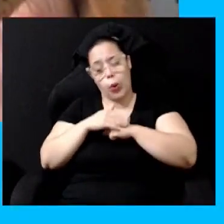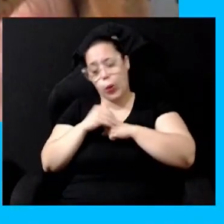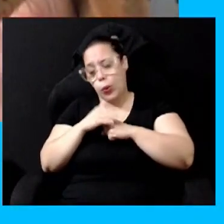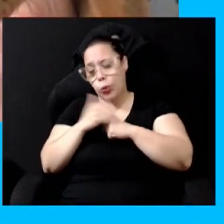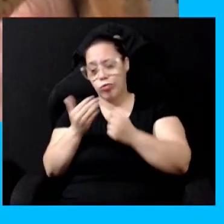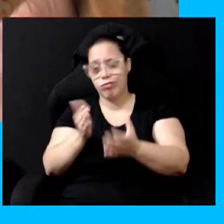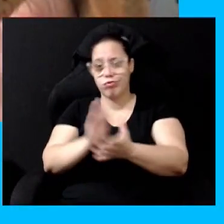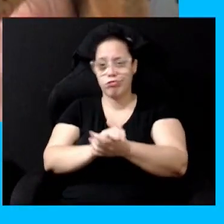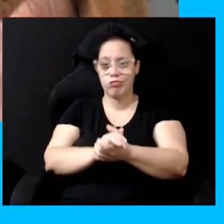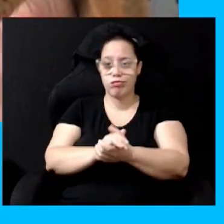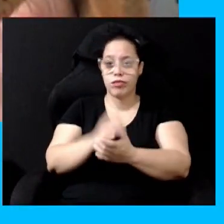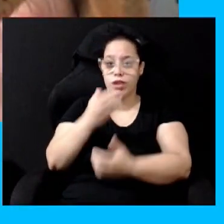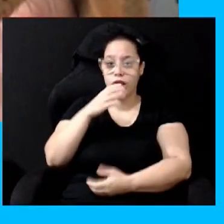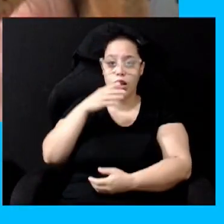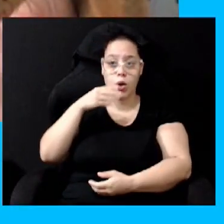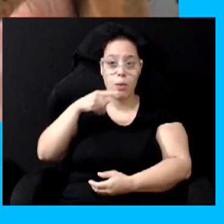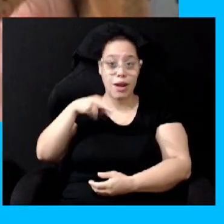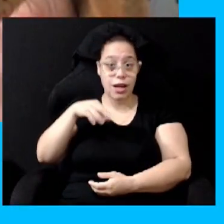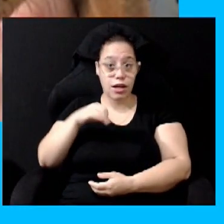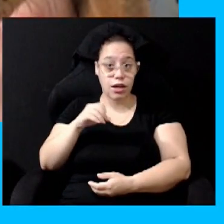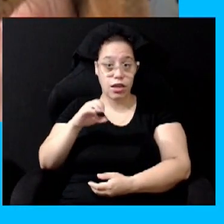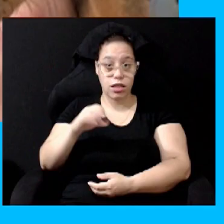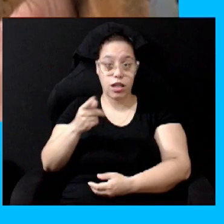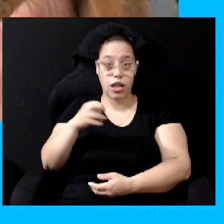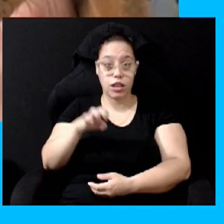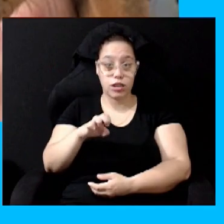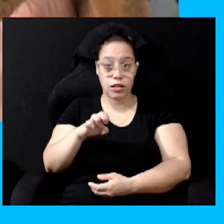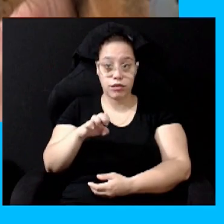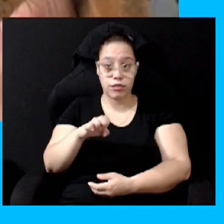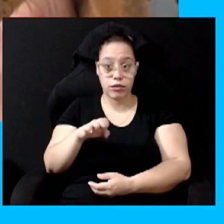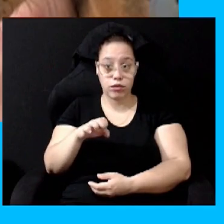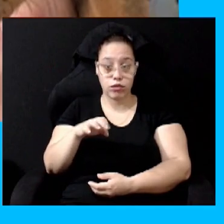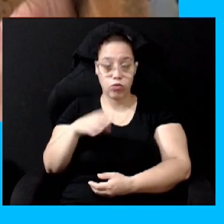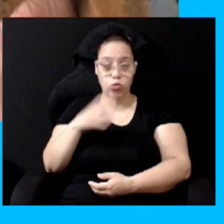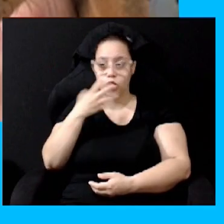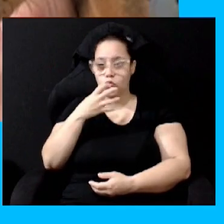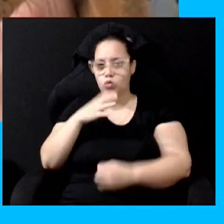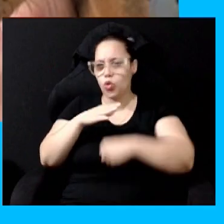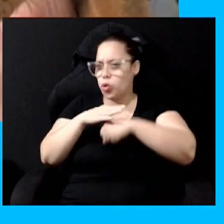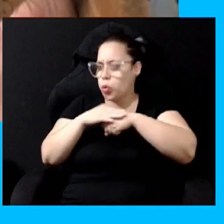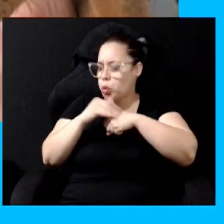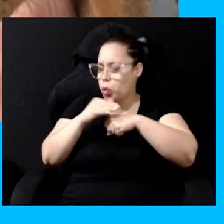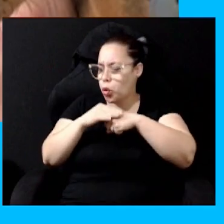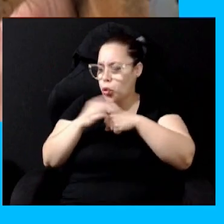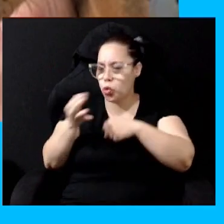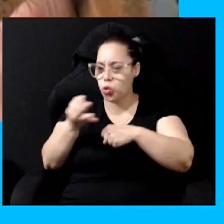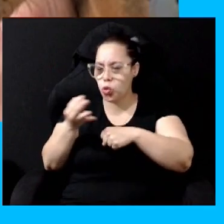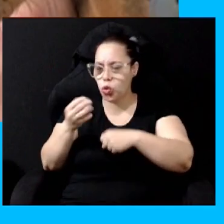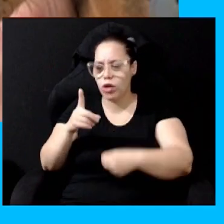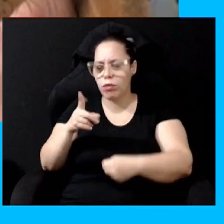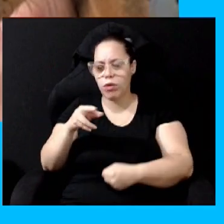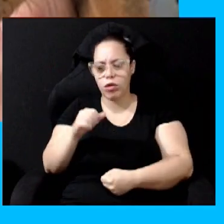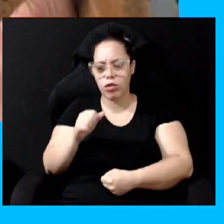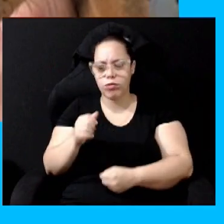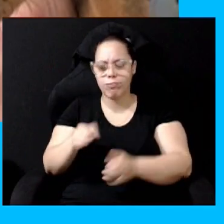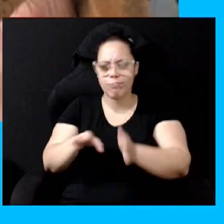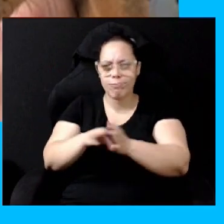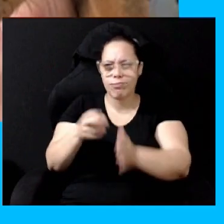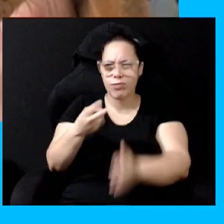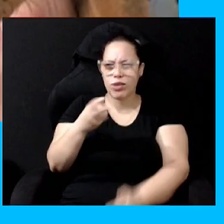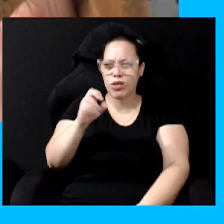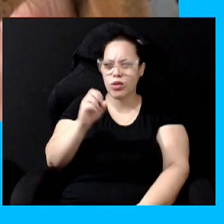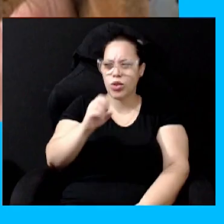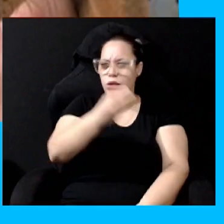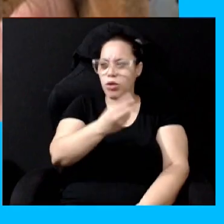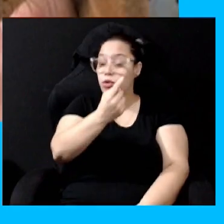caramelo mesclado é o Charge, um cãozinho super dócil, que está no DPBEA desde 2021.